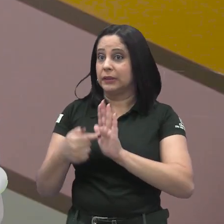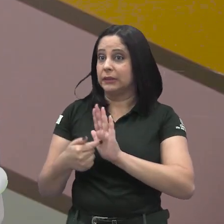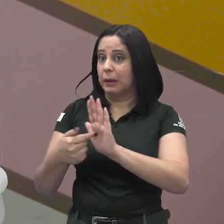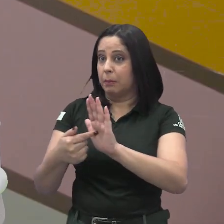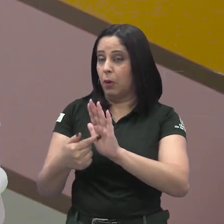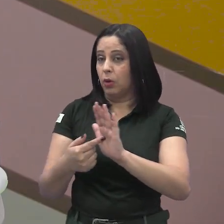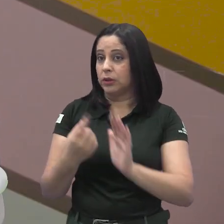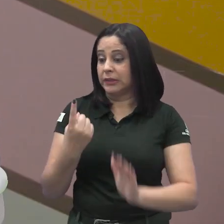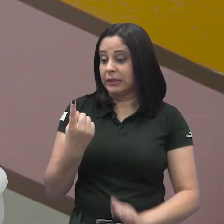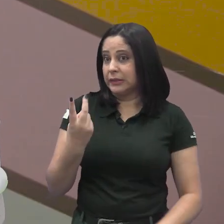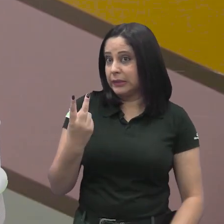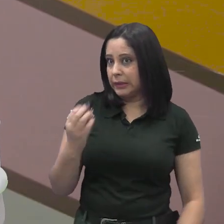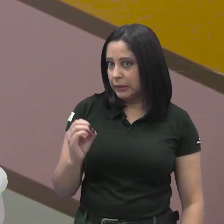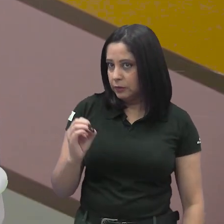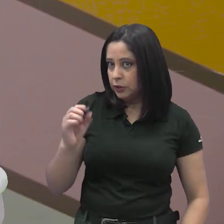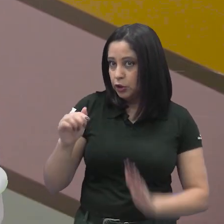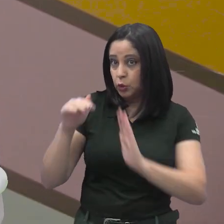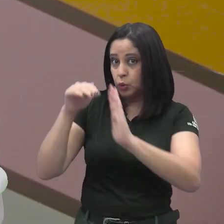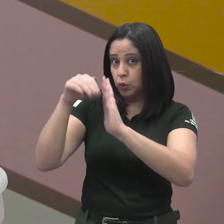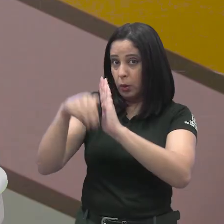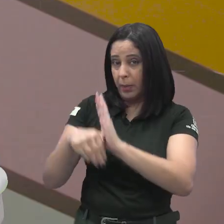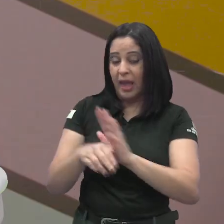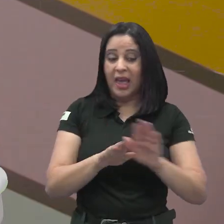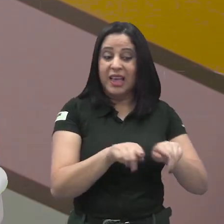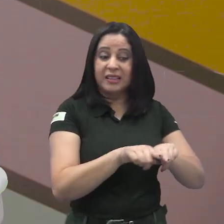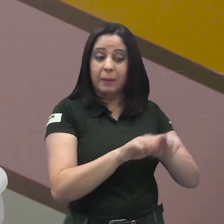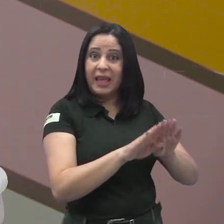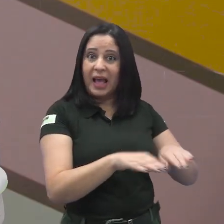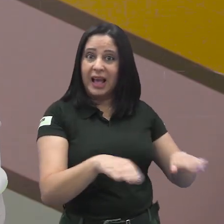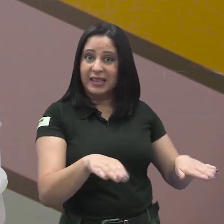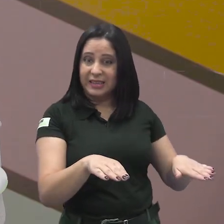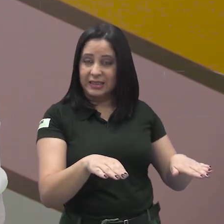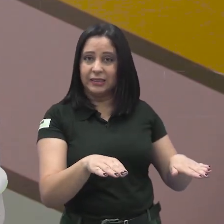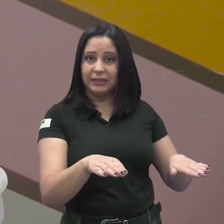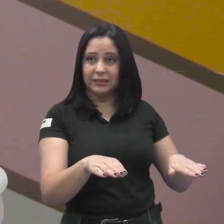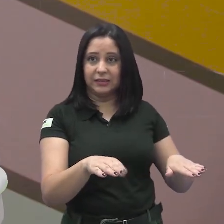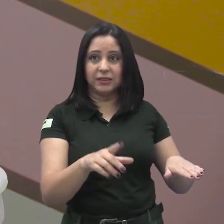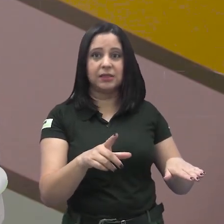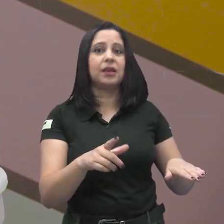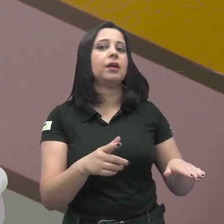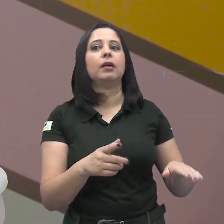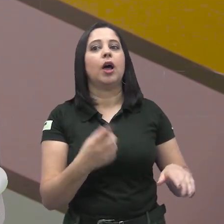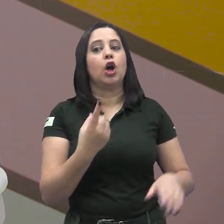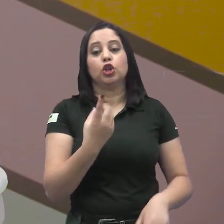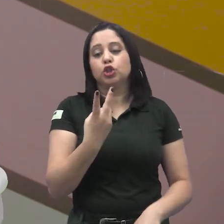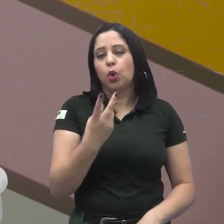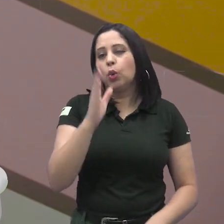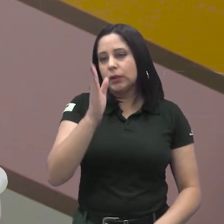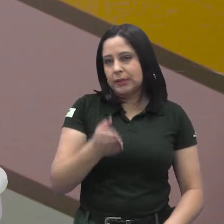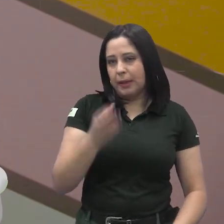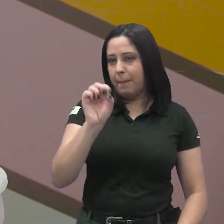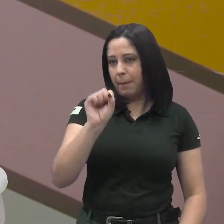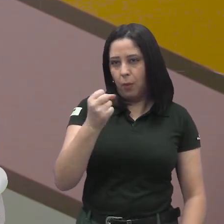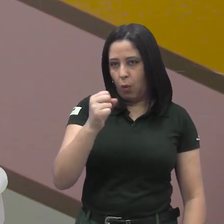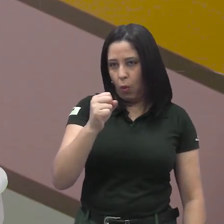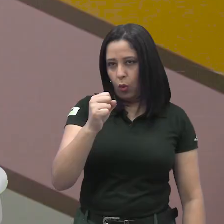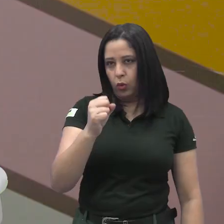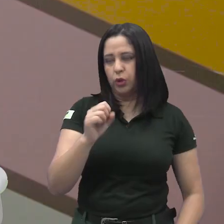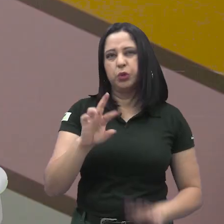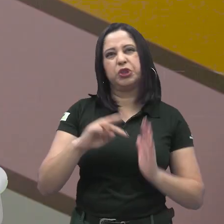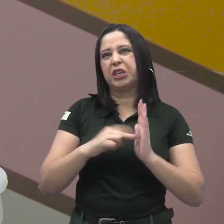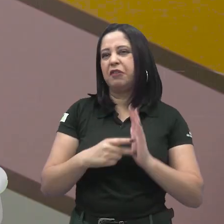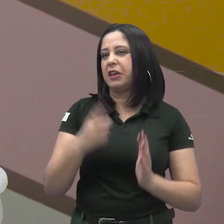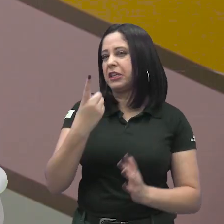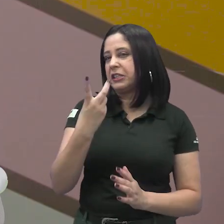para crianças existe uma progressão de acordo com a idade nos níveis de pressão arterial. Então 12 por 8, que seria 120